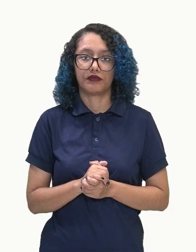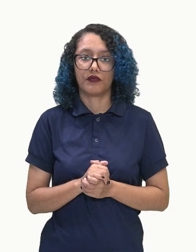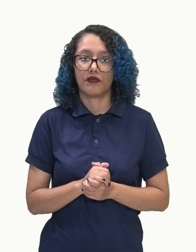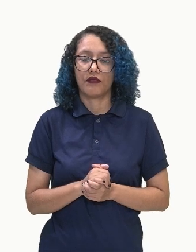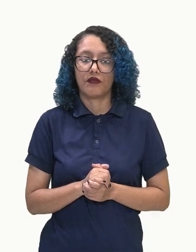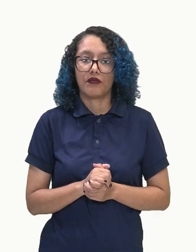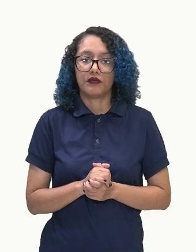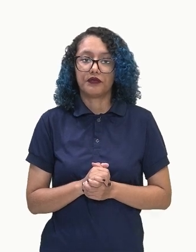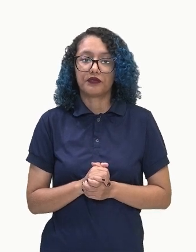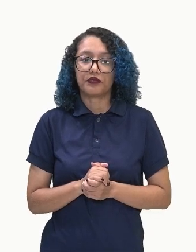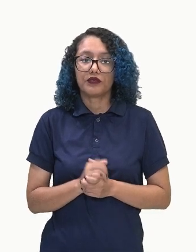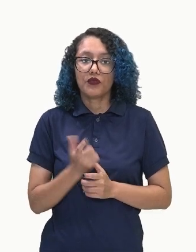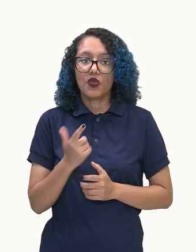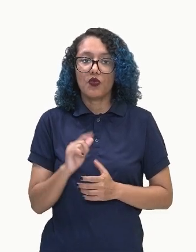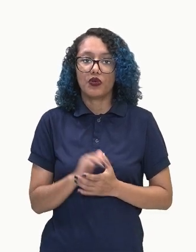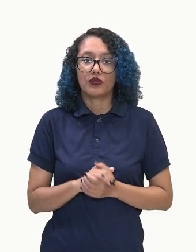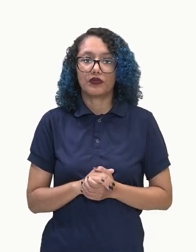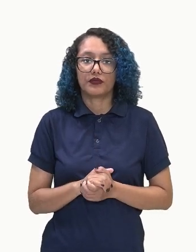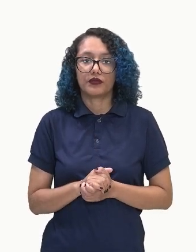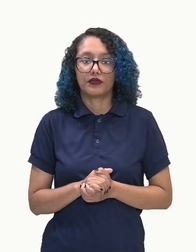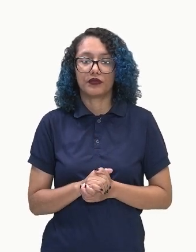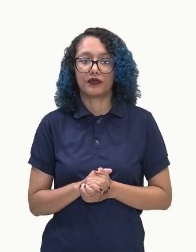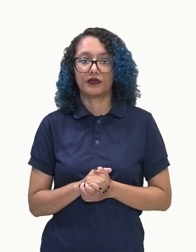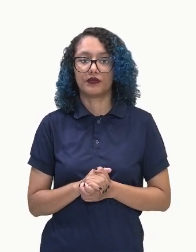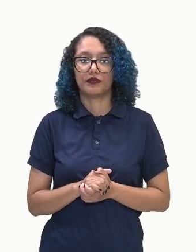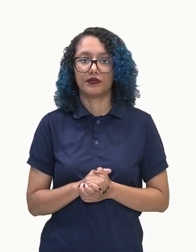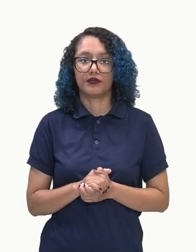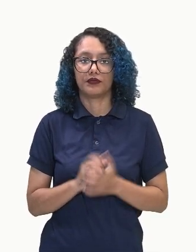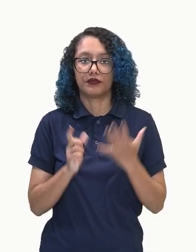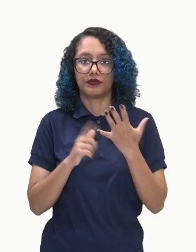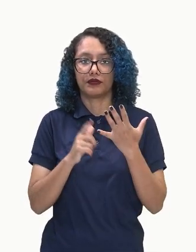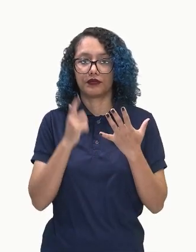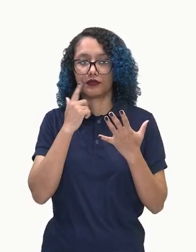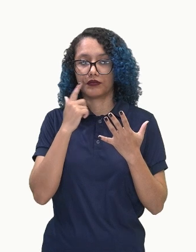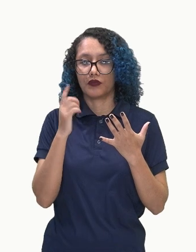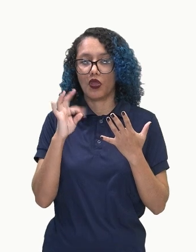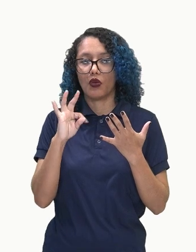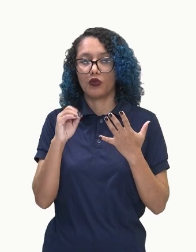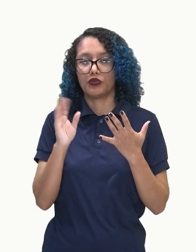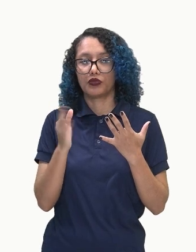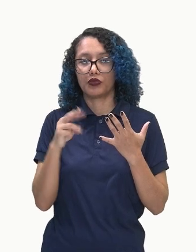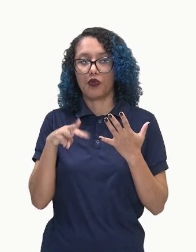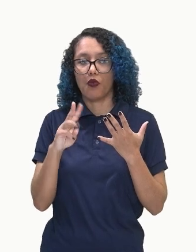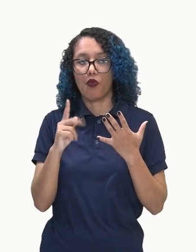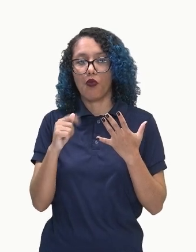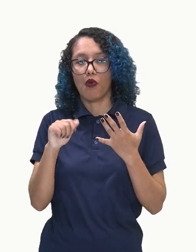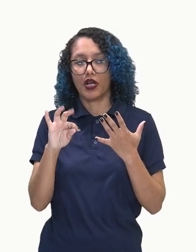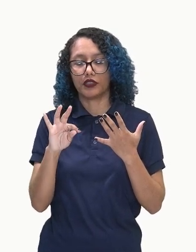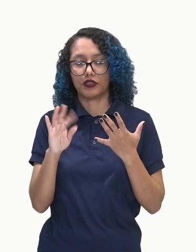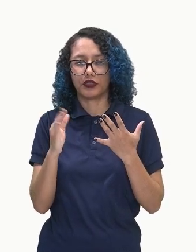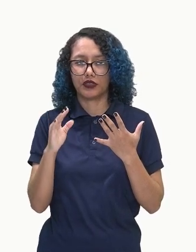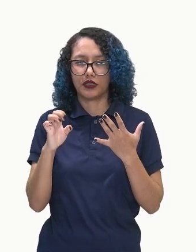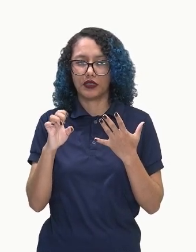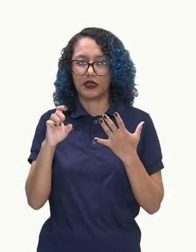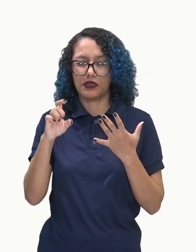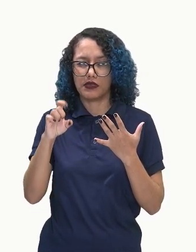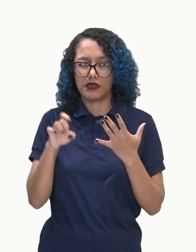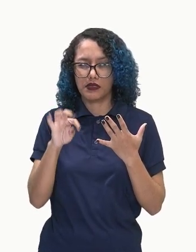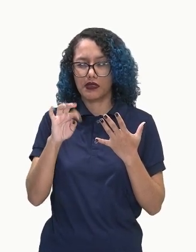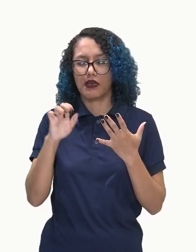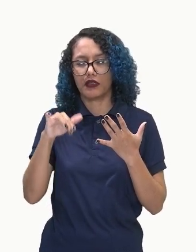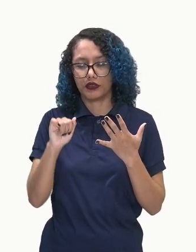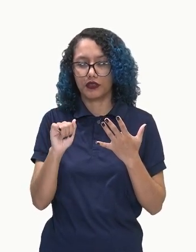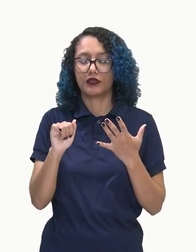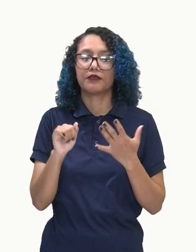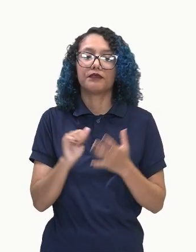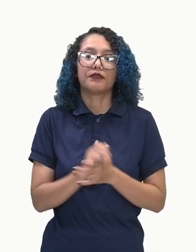quê. E aqui, to what extent, até que ponto, tá? Então, essas 4 perguntinhas, tá?